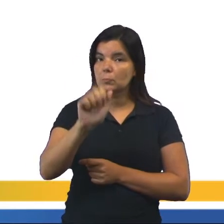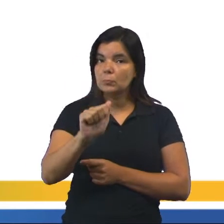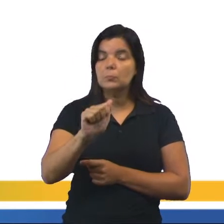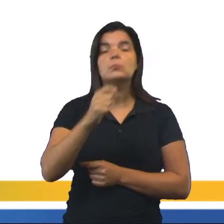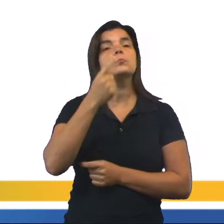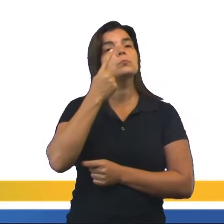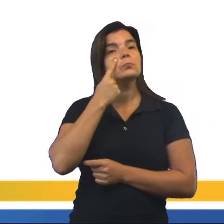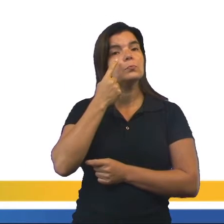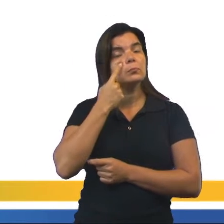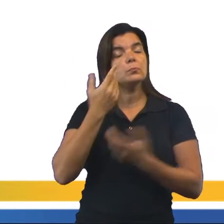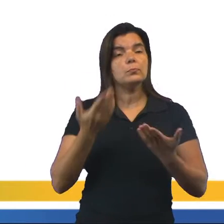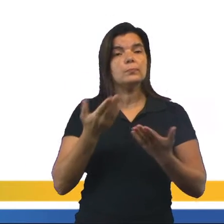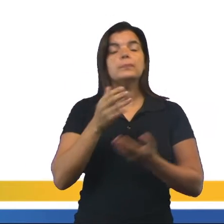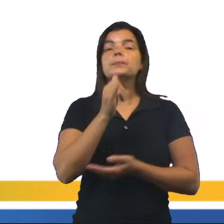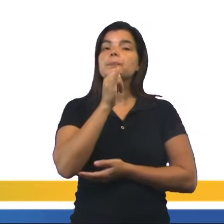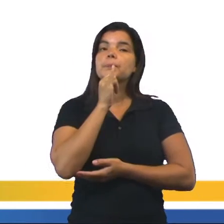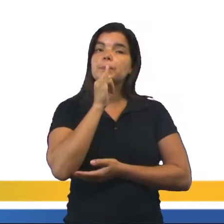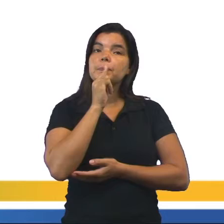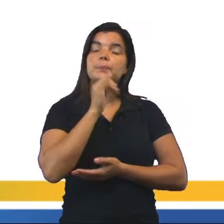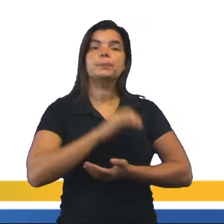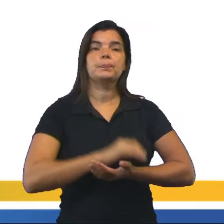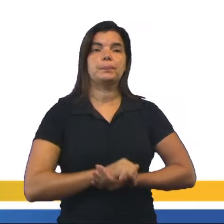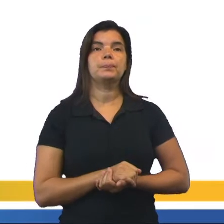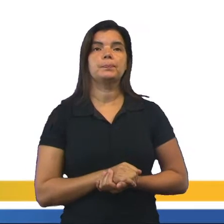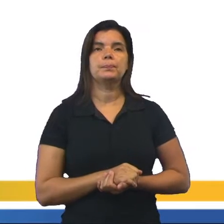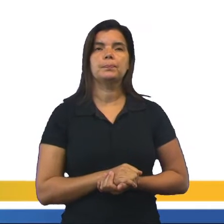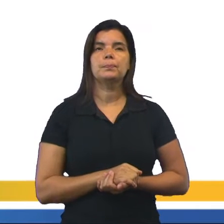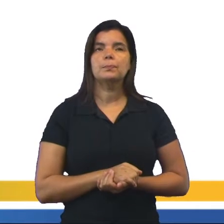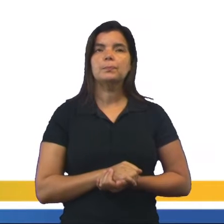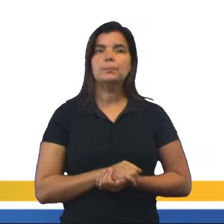Com isso, nós vamos agora ver o primeiro exemplo.